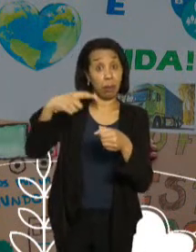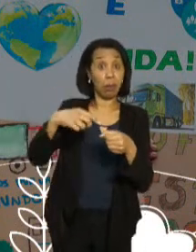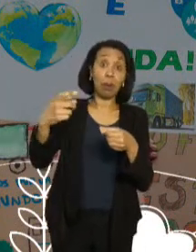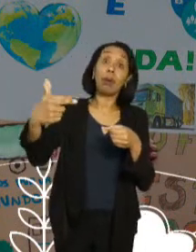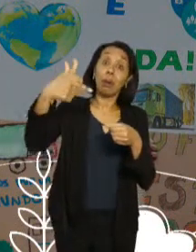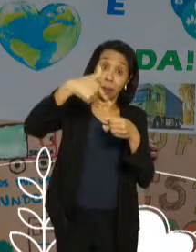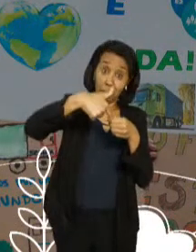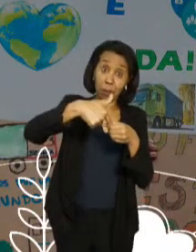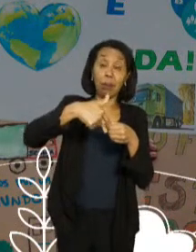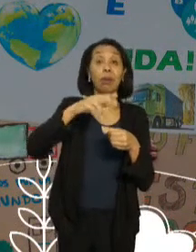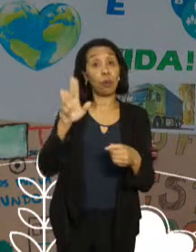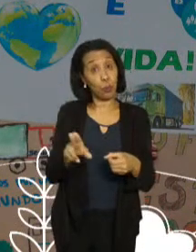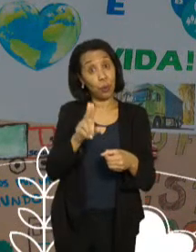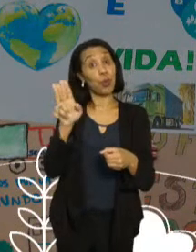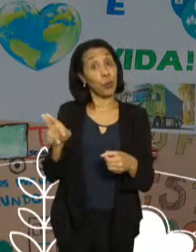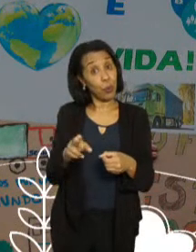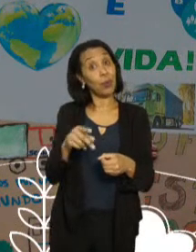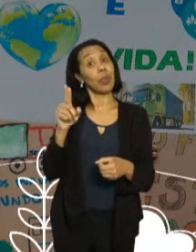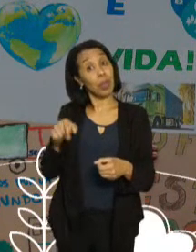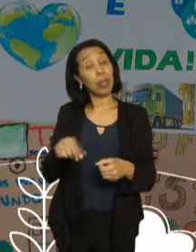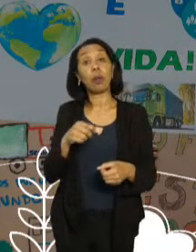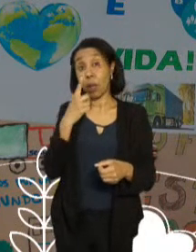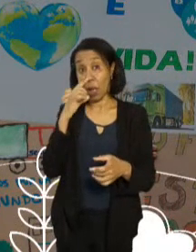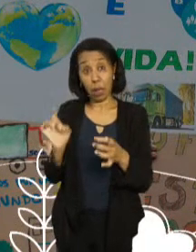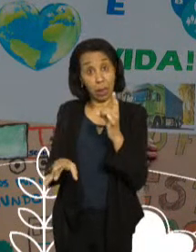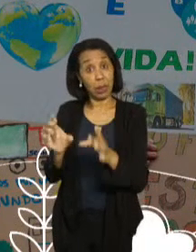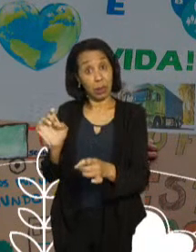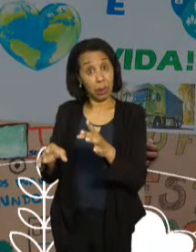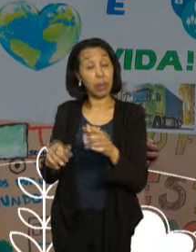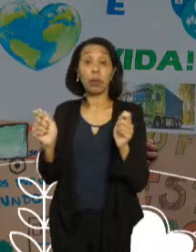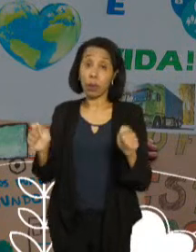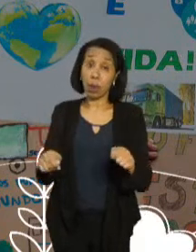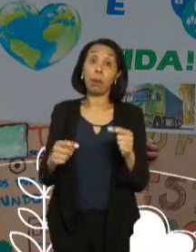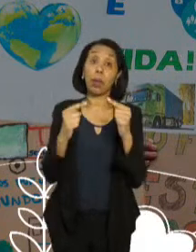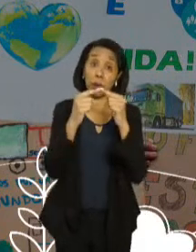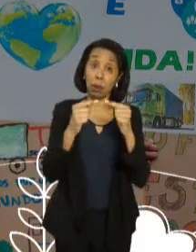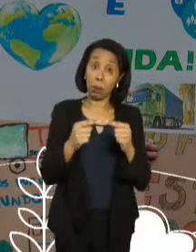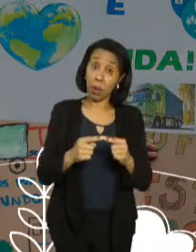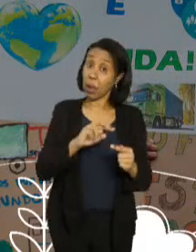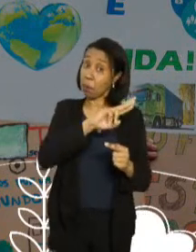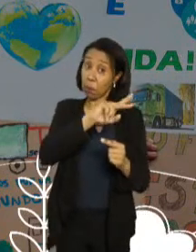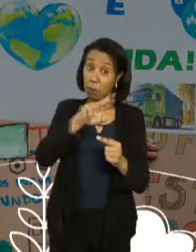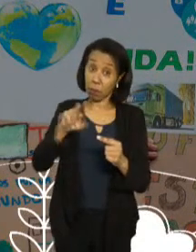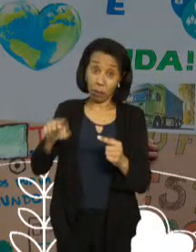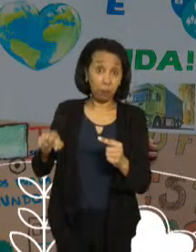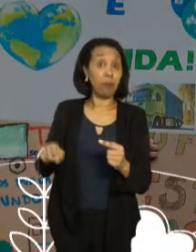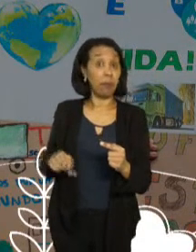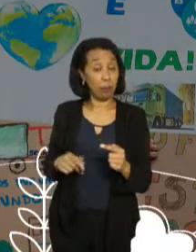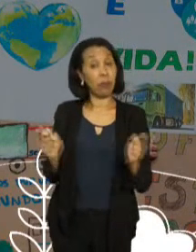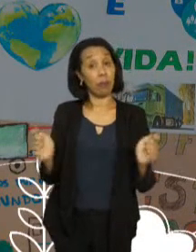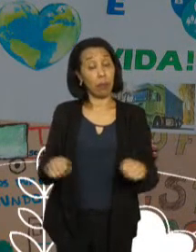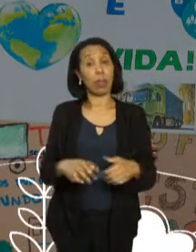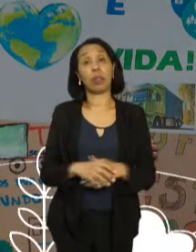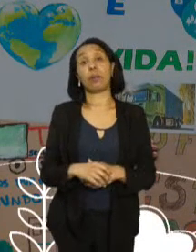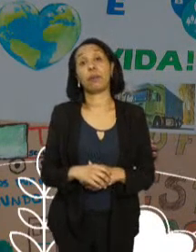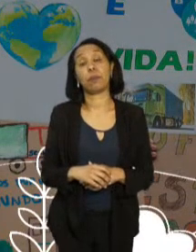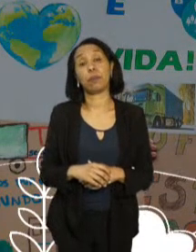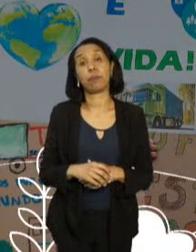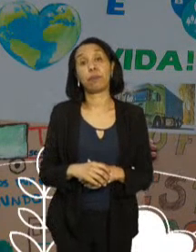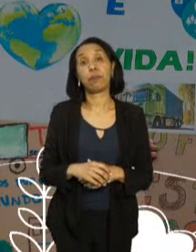uma recuperação energética, né, que pode ser aplicada para uma grande diversidade de equipamentos.